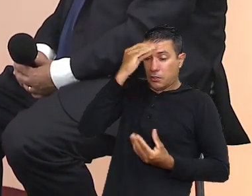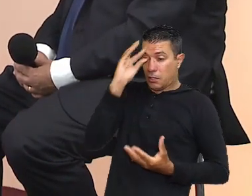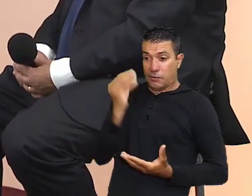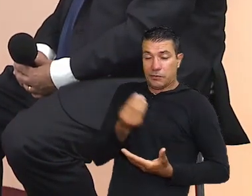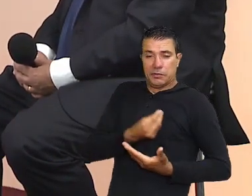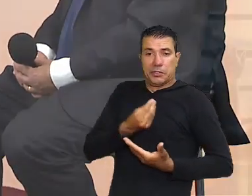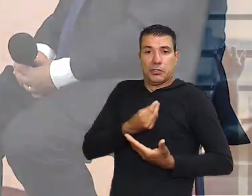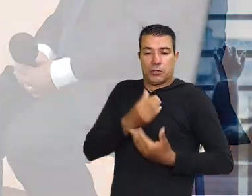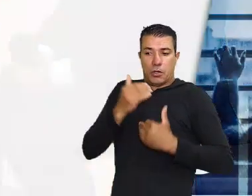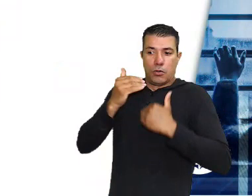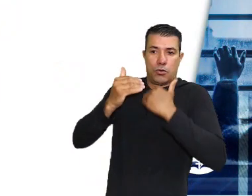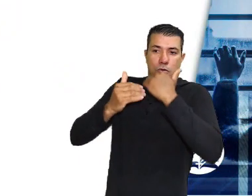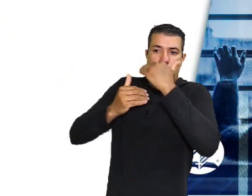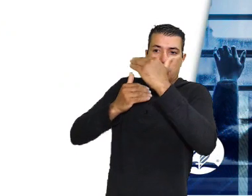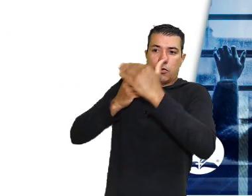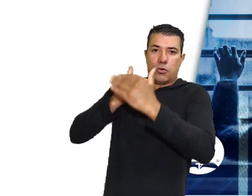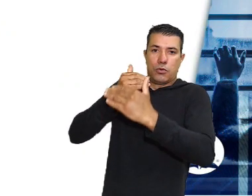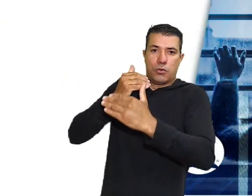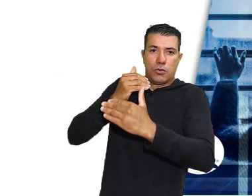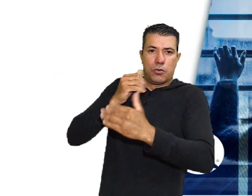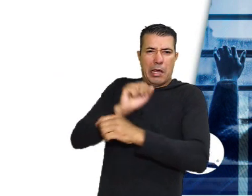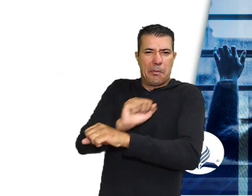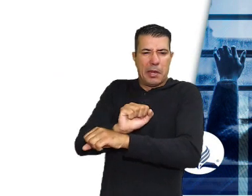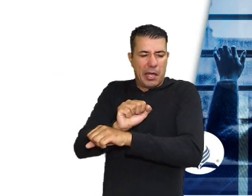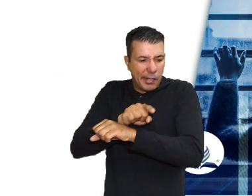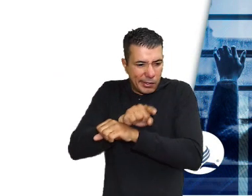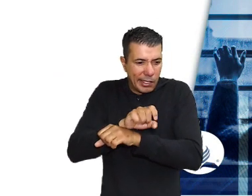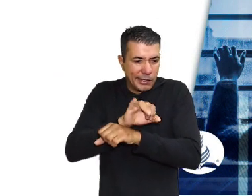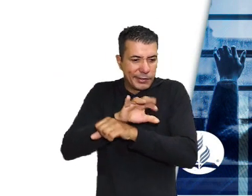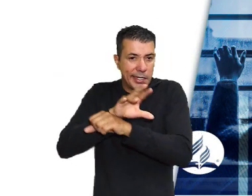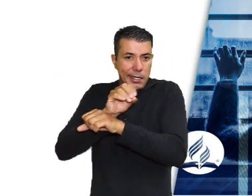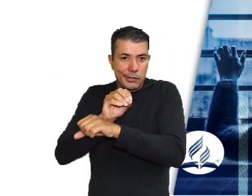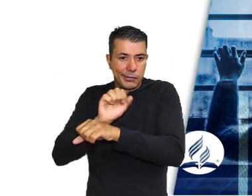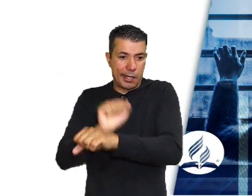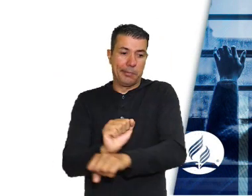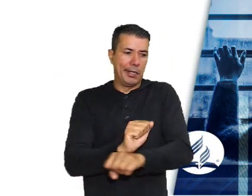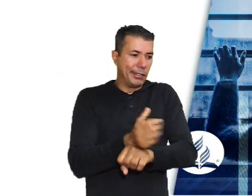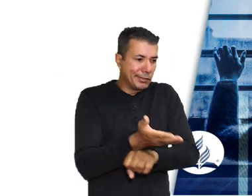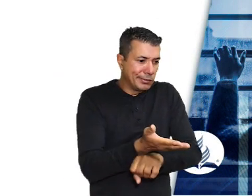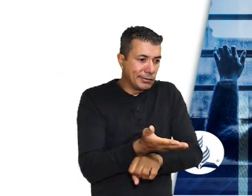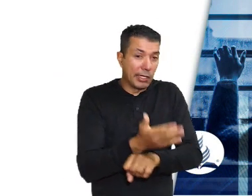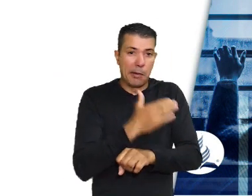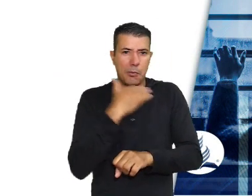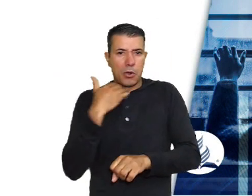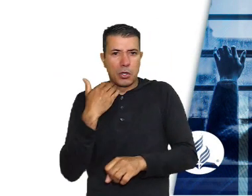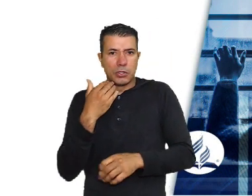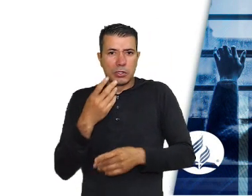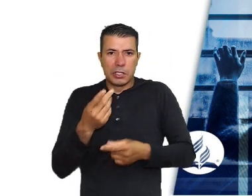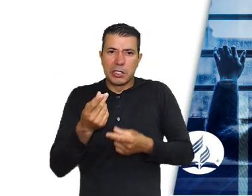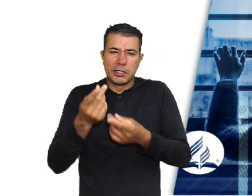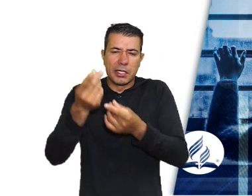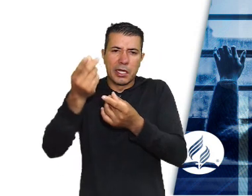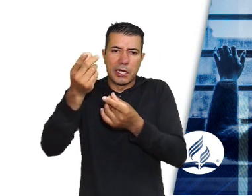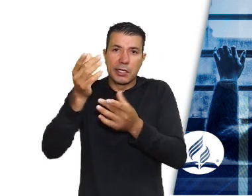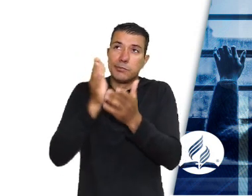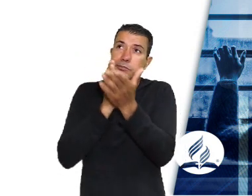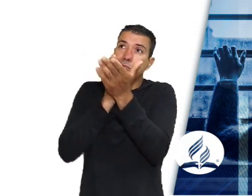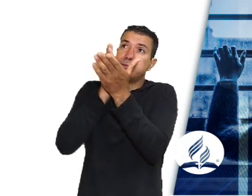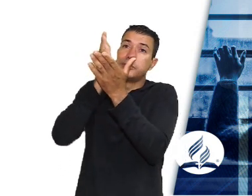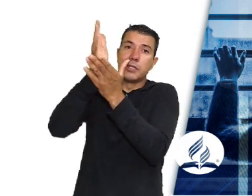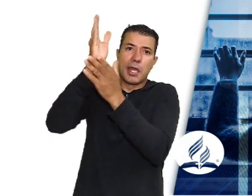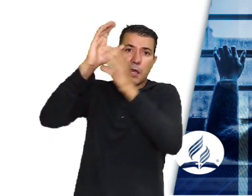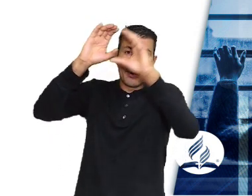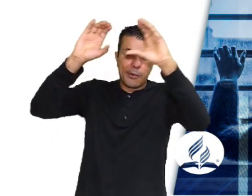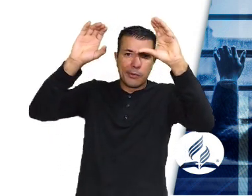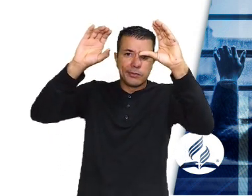como muitos dizem, no seio de Abraão? Será que a morte é um acesso à vida eterna? Olha que pergunta interessante. Será que